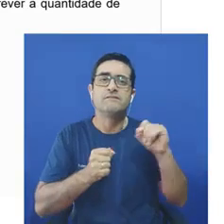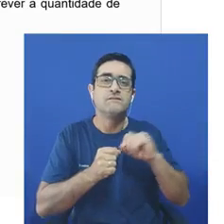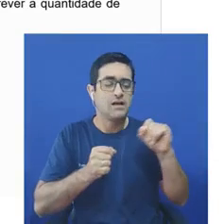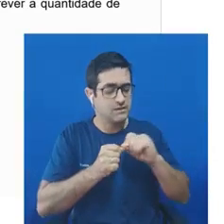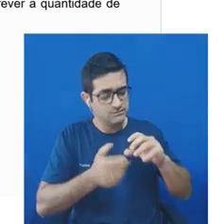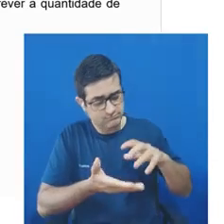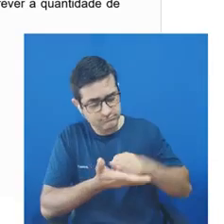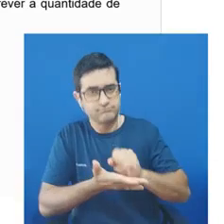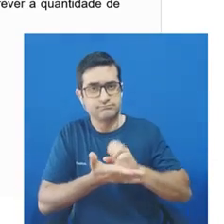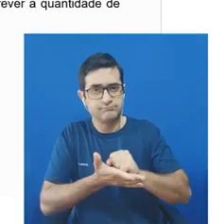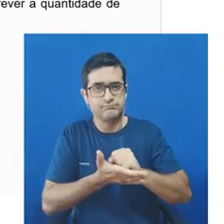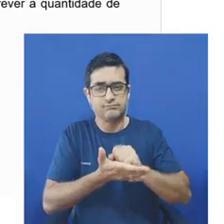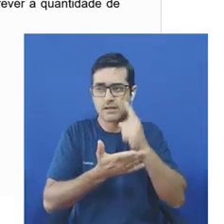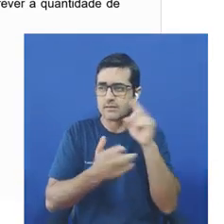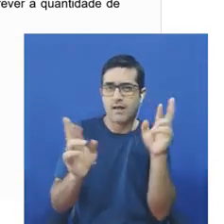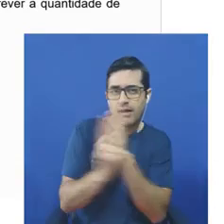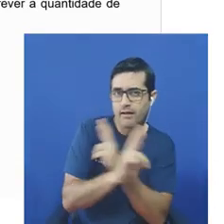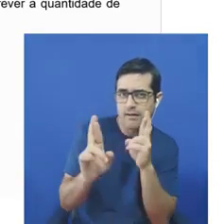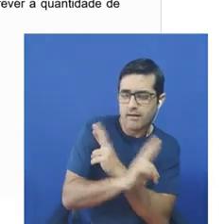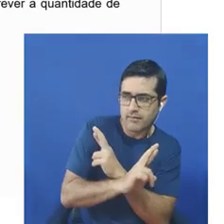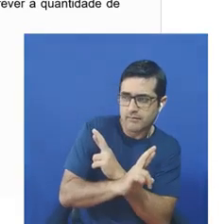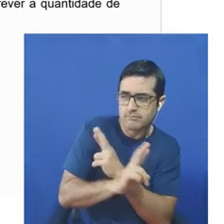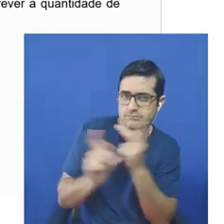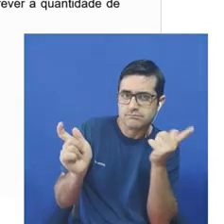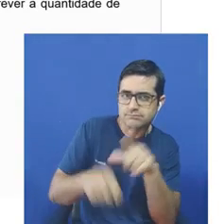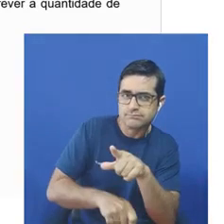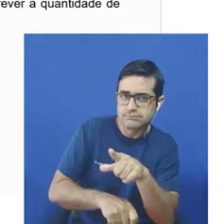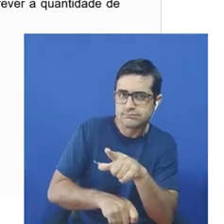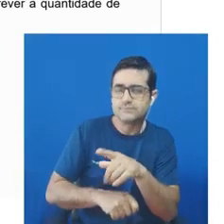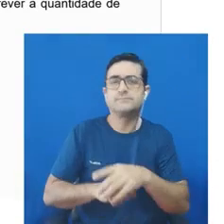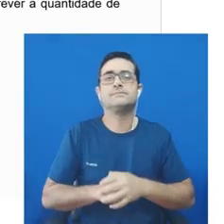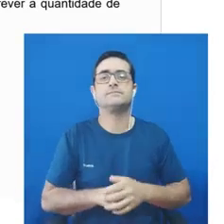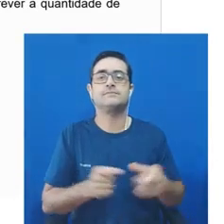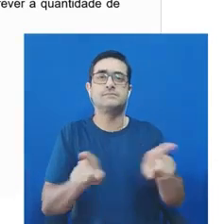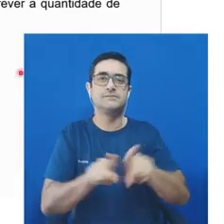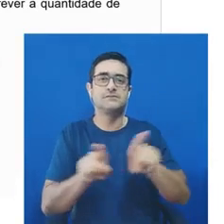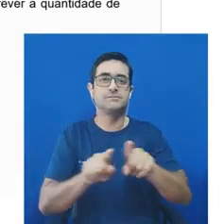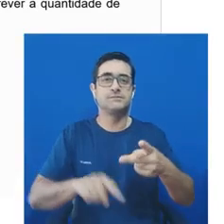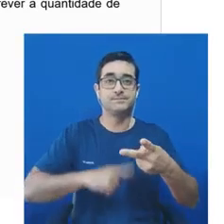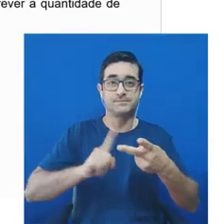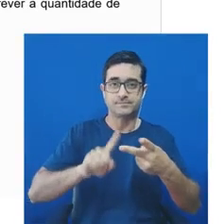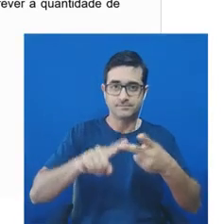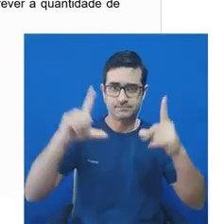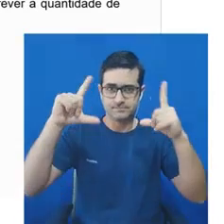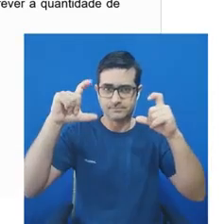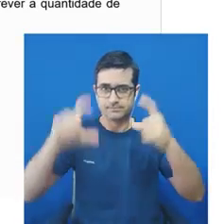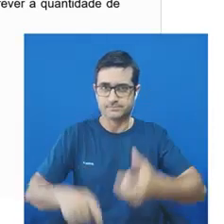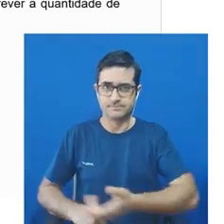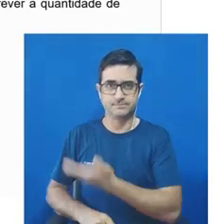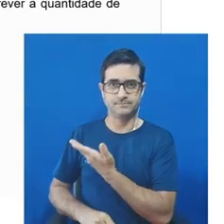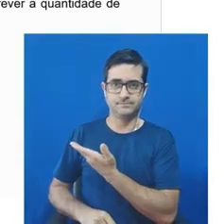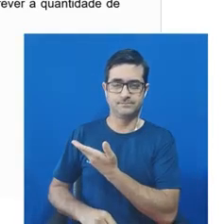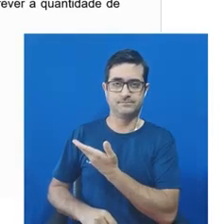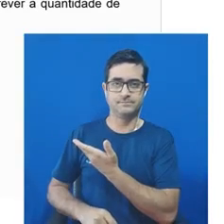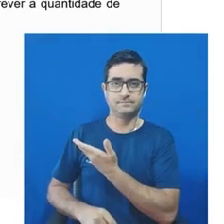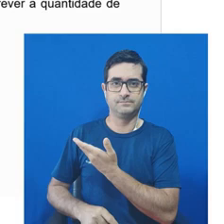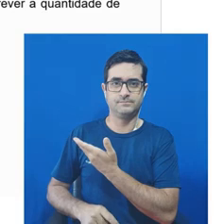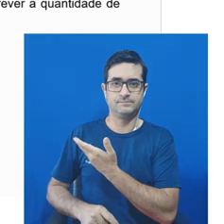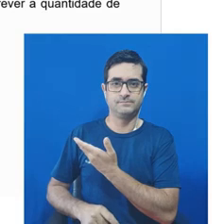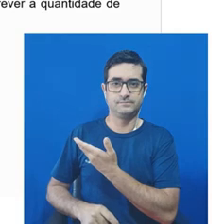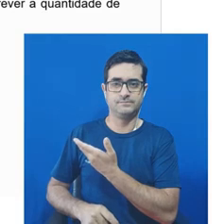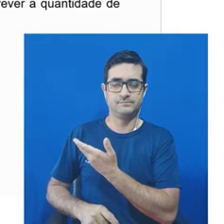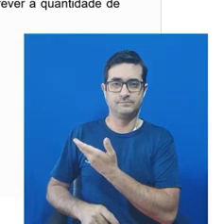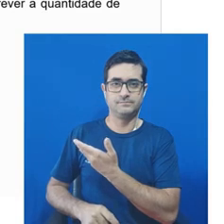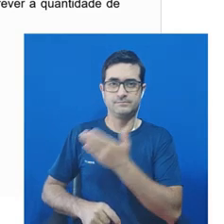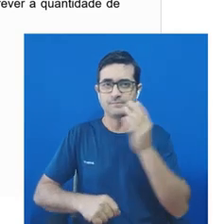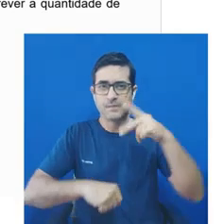que eu consiga fazer essa relação. Tranquilo? A mesma coisa seria, por exemplo, para eu produzir uma